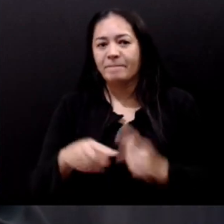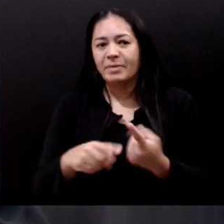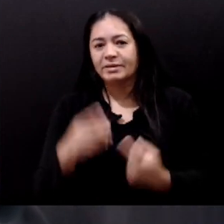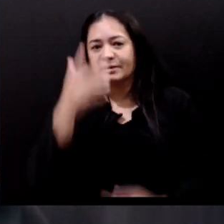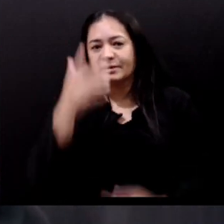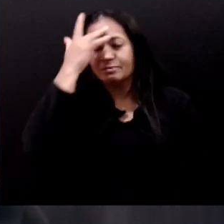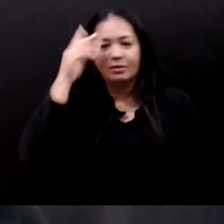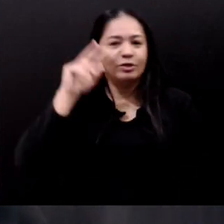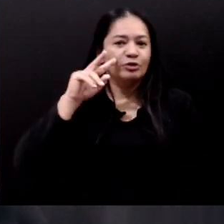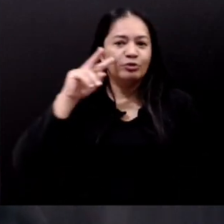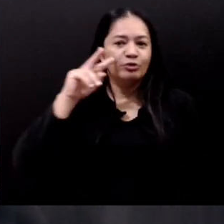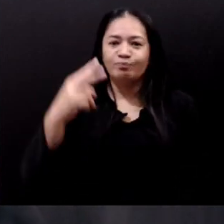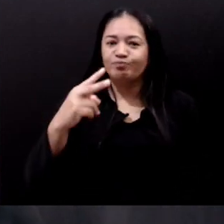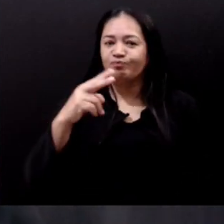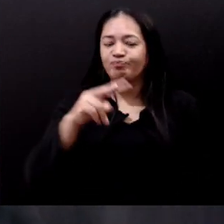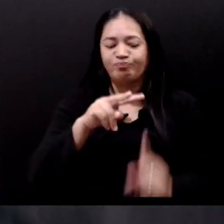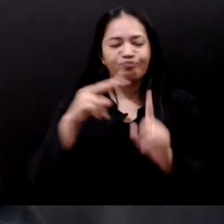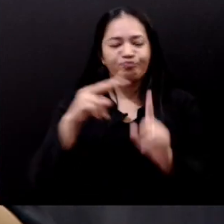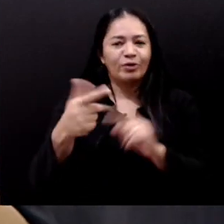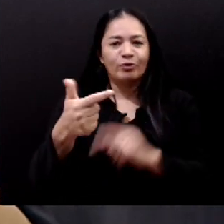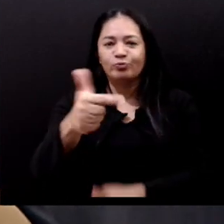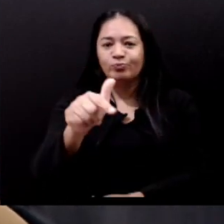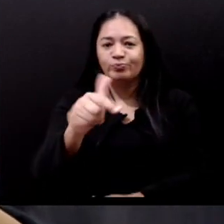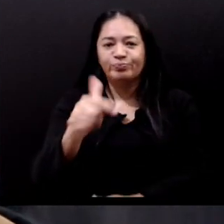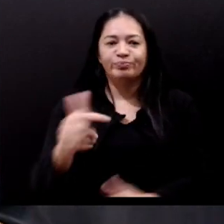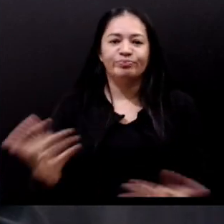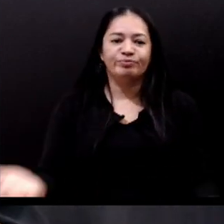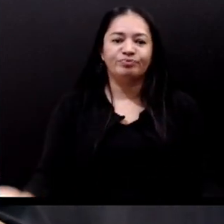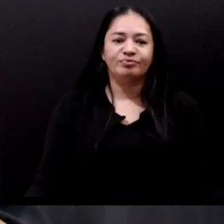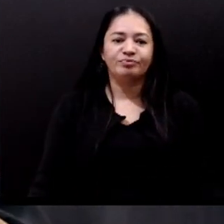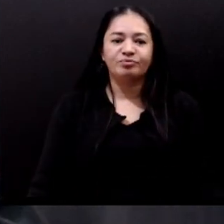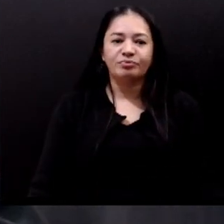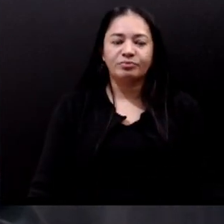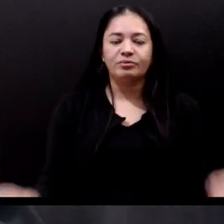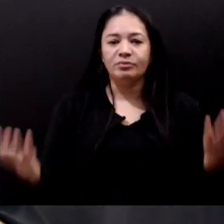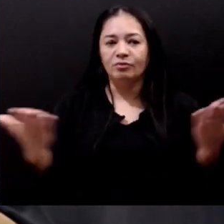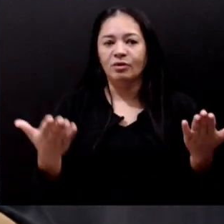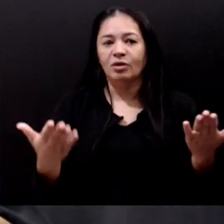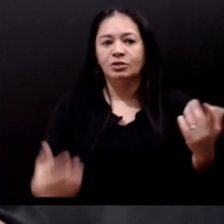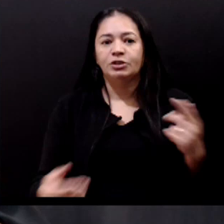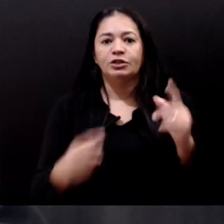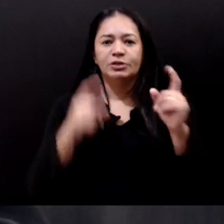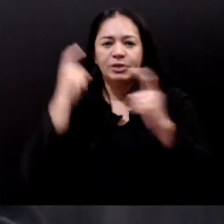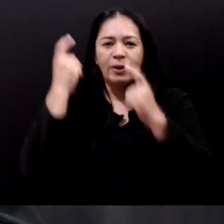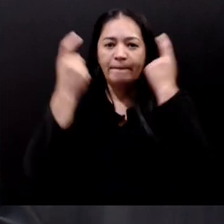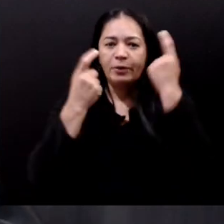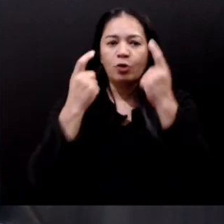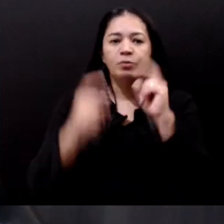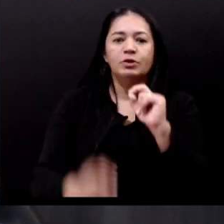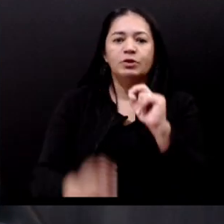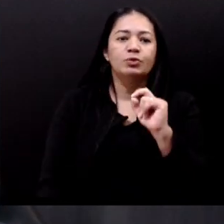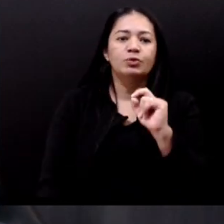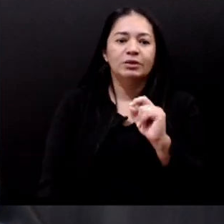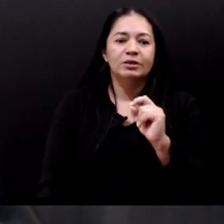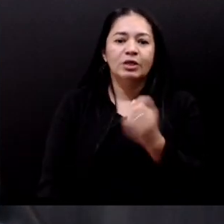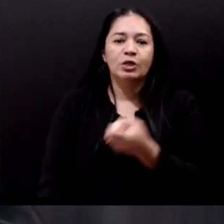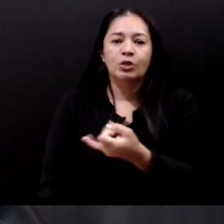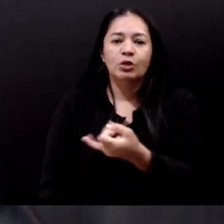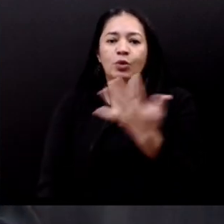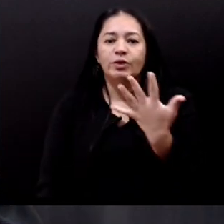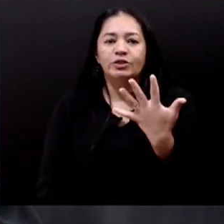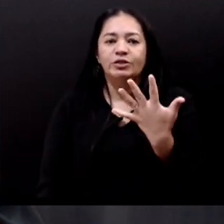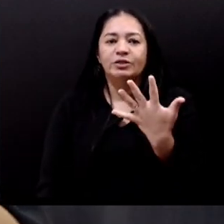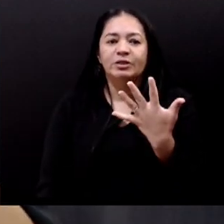né? Eh, Hoje em dia tem-se uma preocupação muito grande com quantidade de proteína,